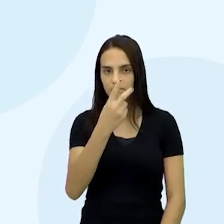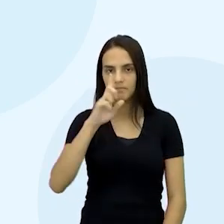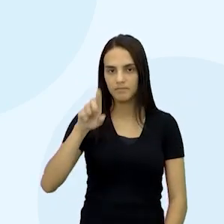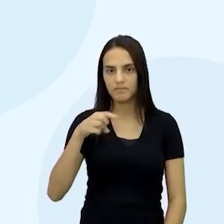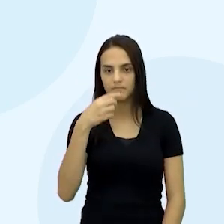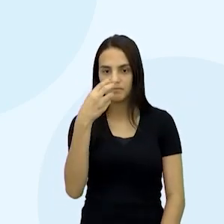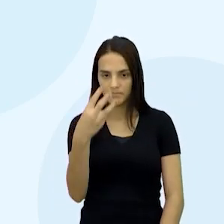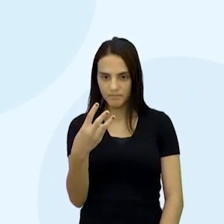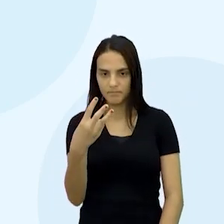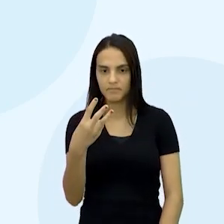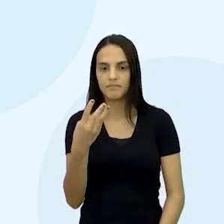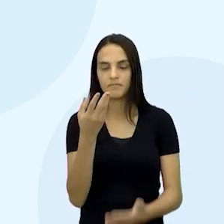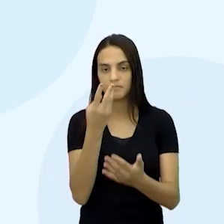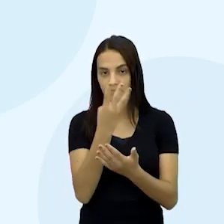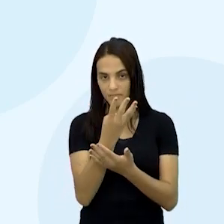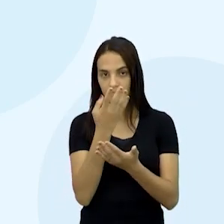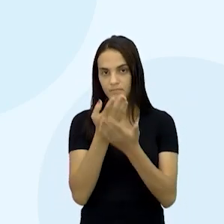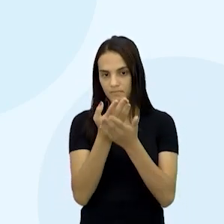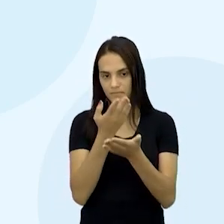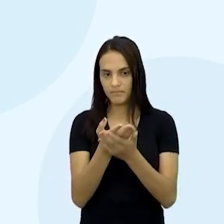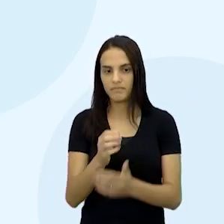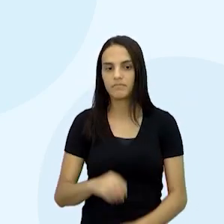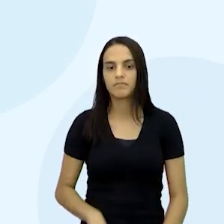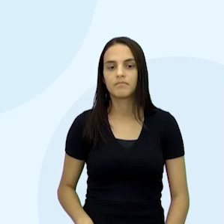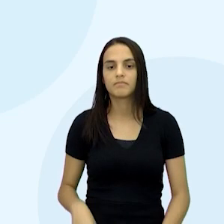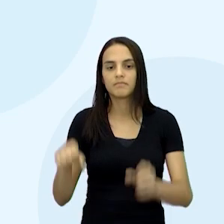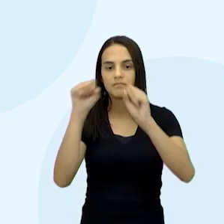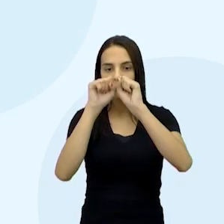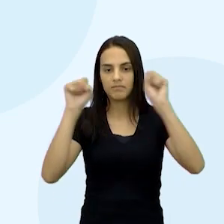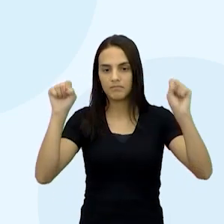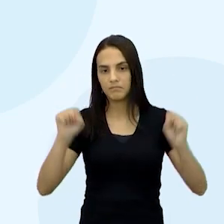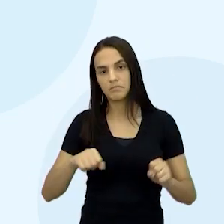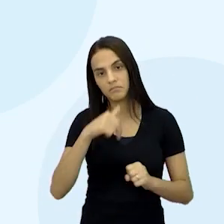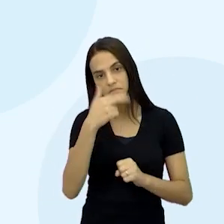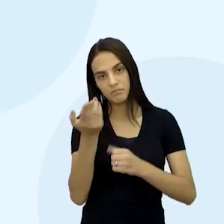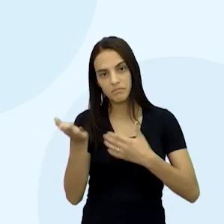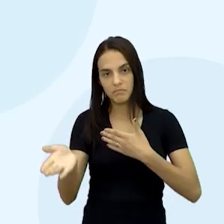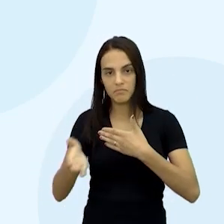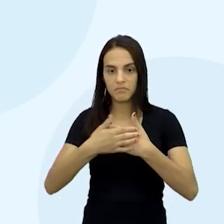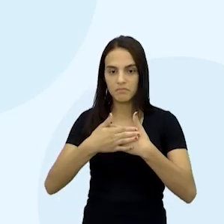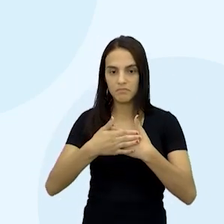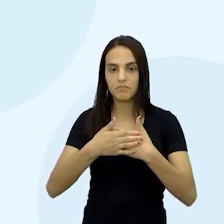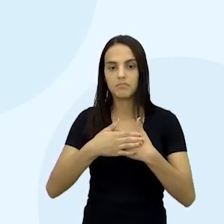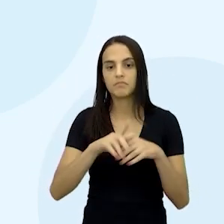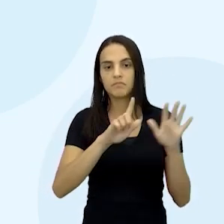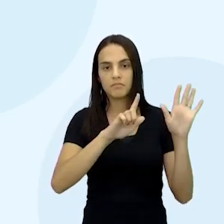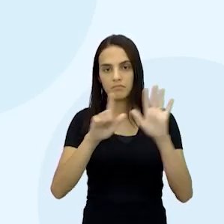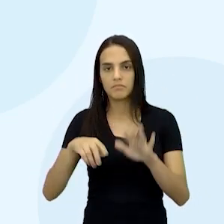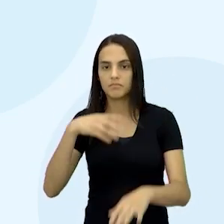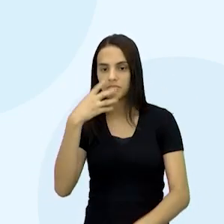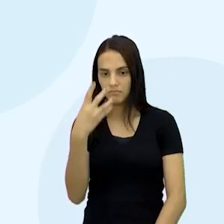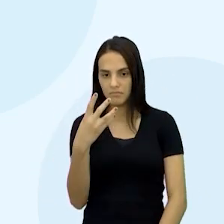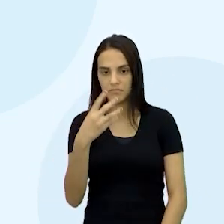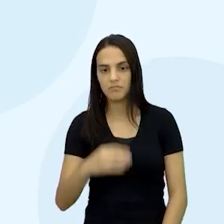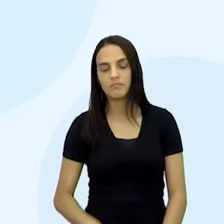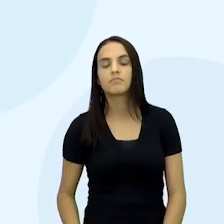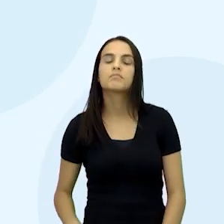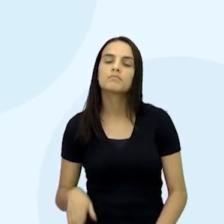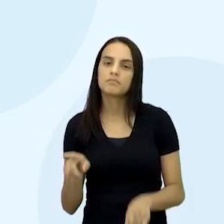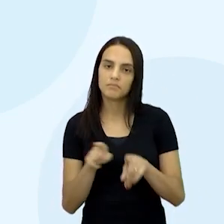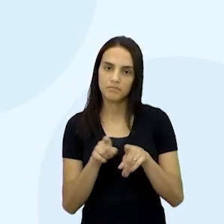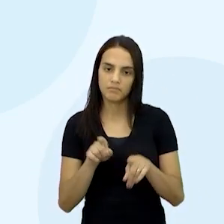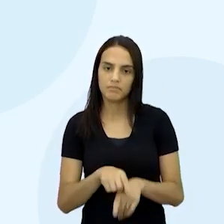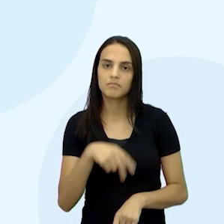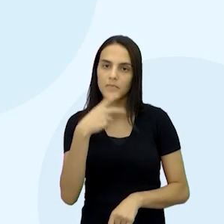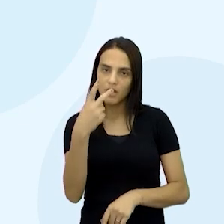2 e 3, que vai ser aí em 4 aulas, sistematização, que é o fechamento, na semana 4 também